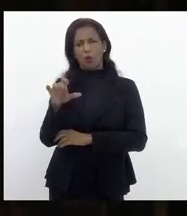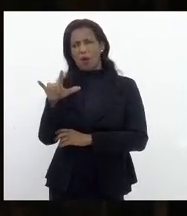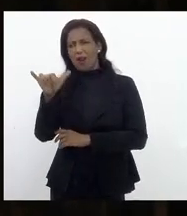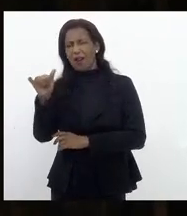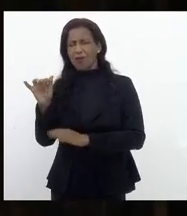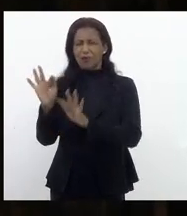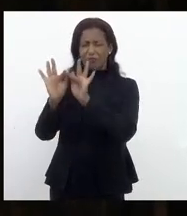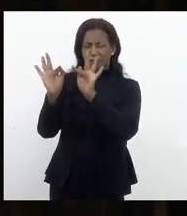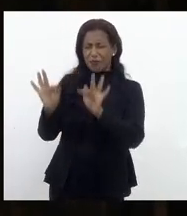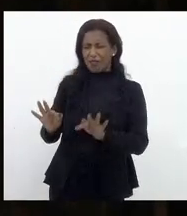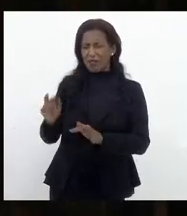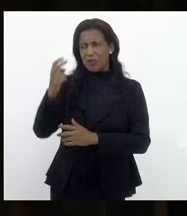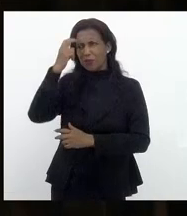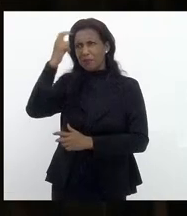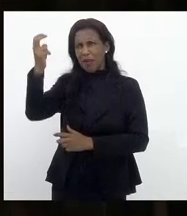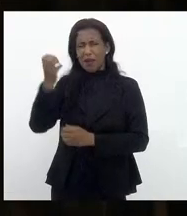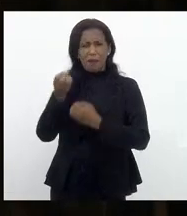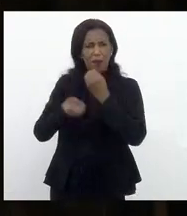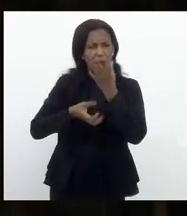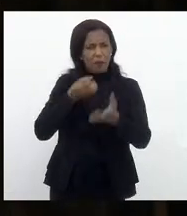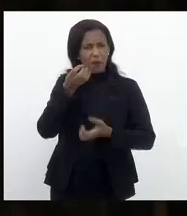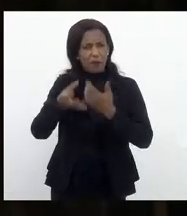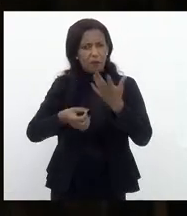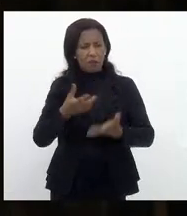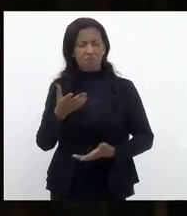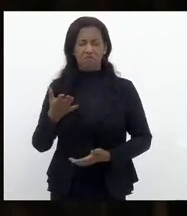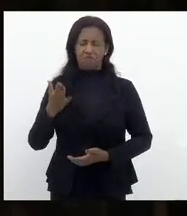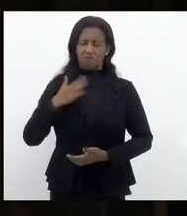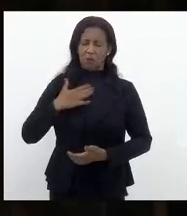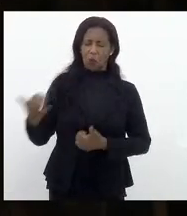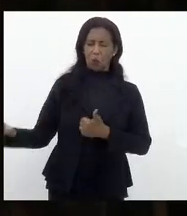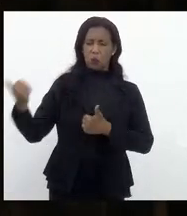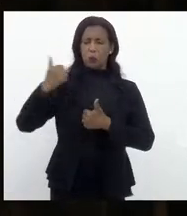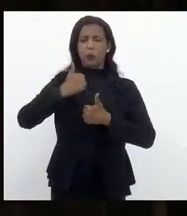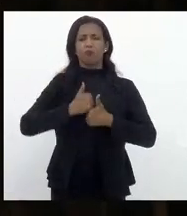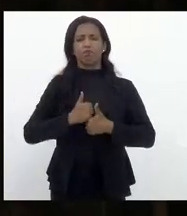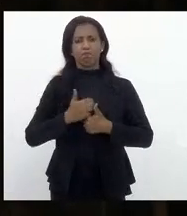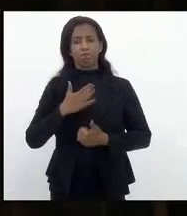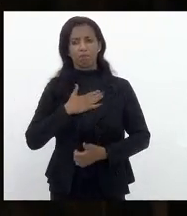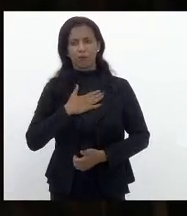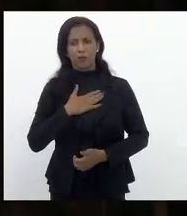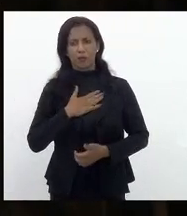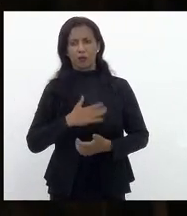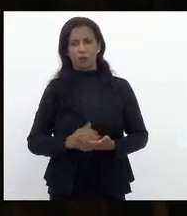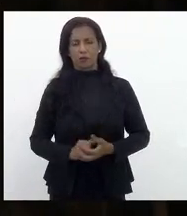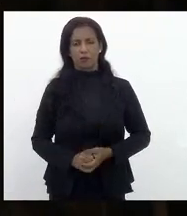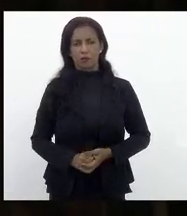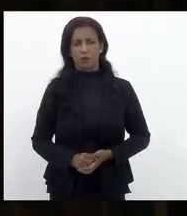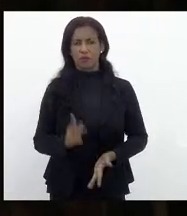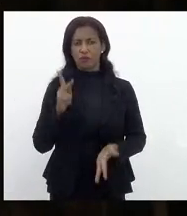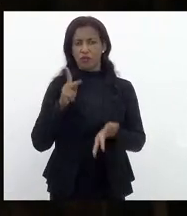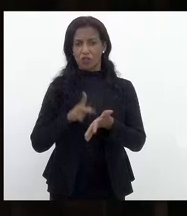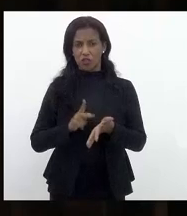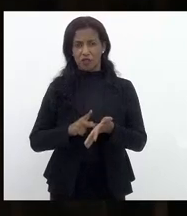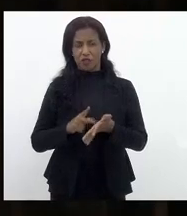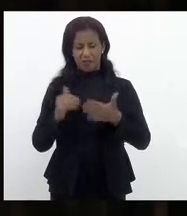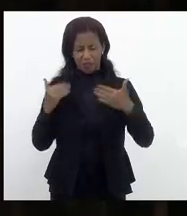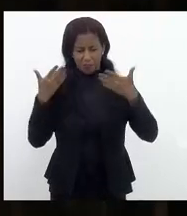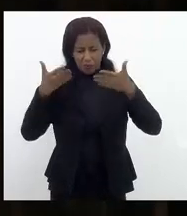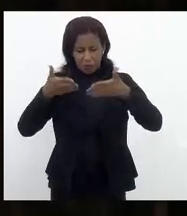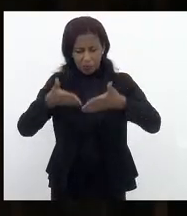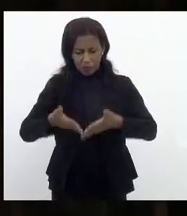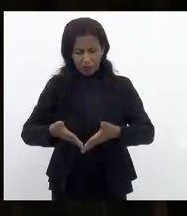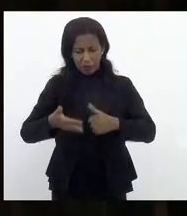feliz nas suas palavras e eu as faço como minhas e de fato a gente vai se debruçar